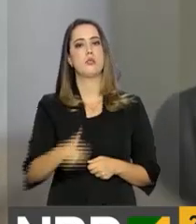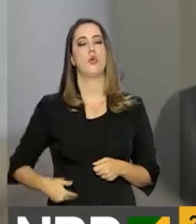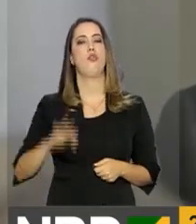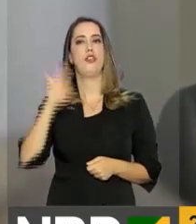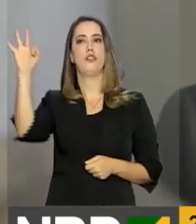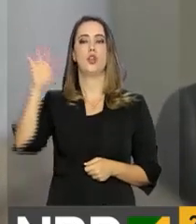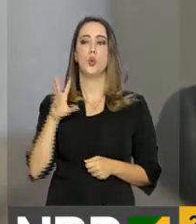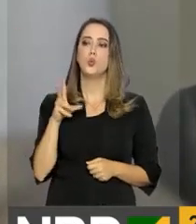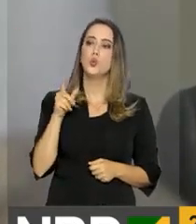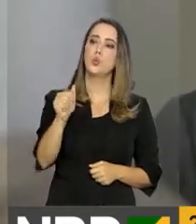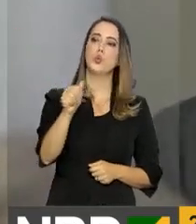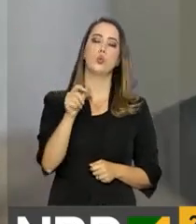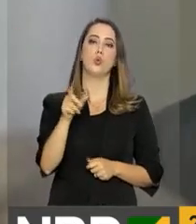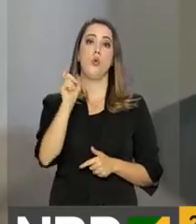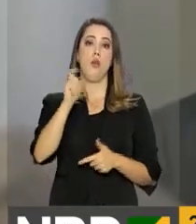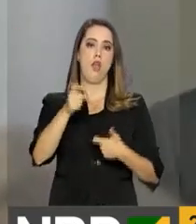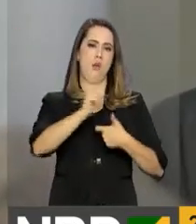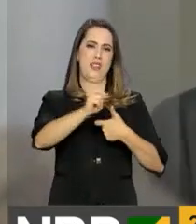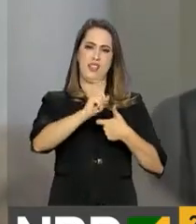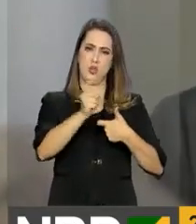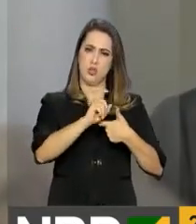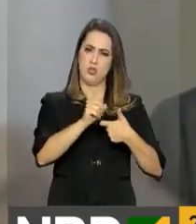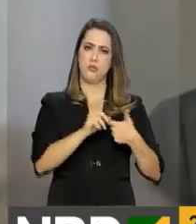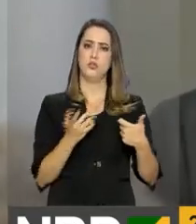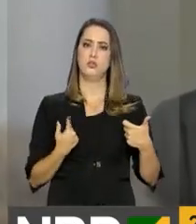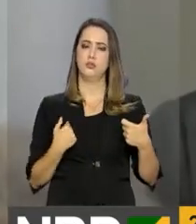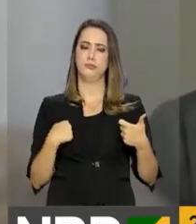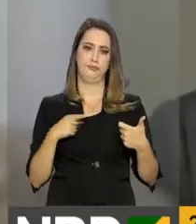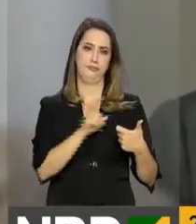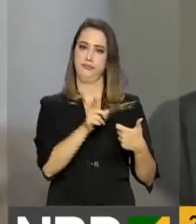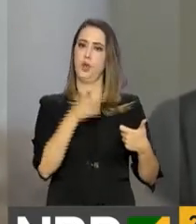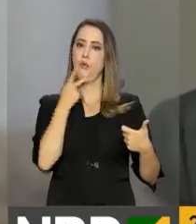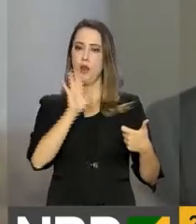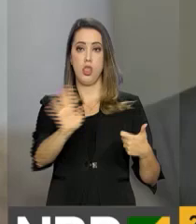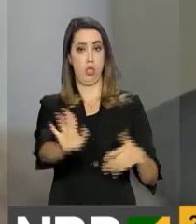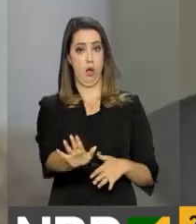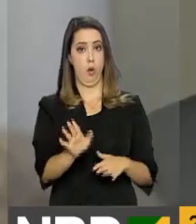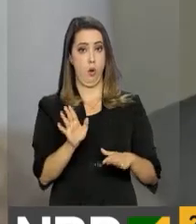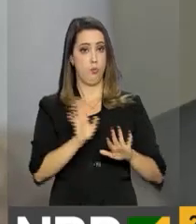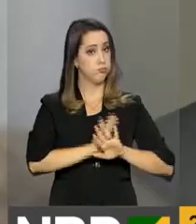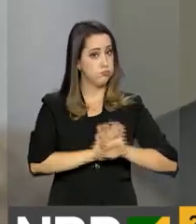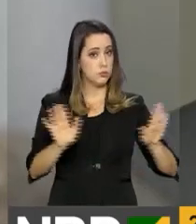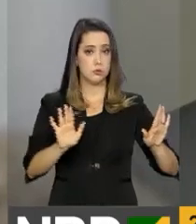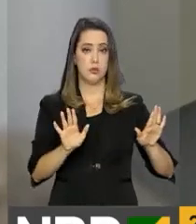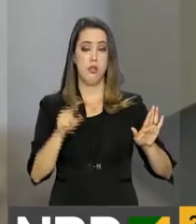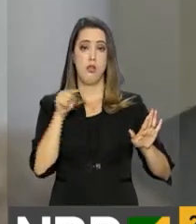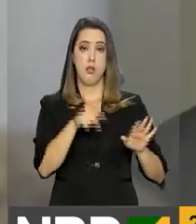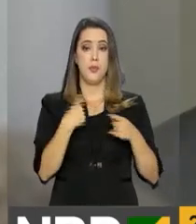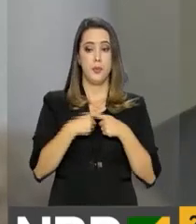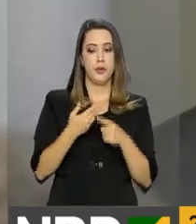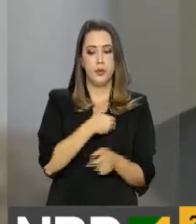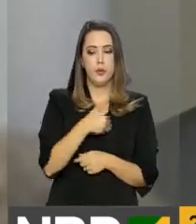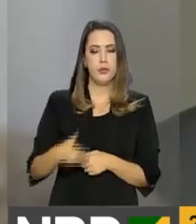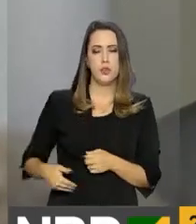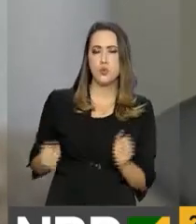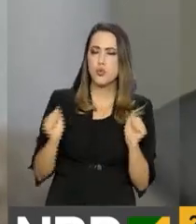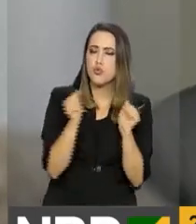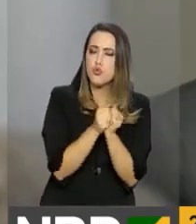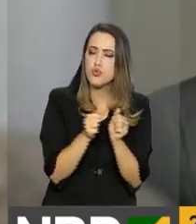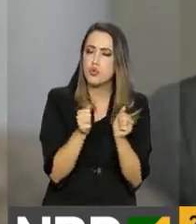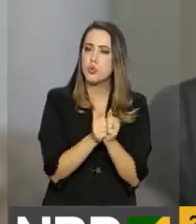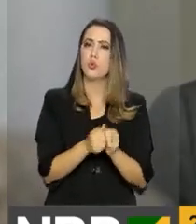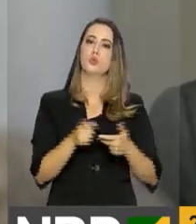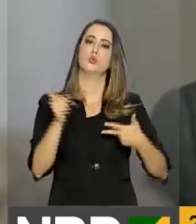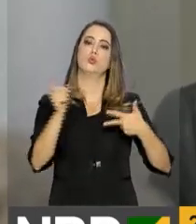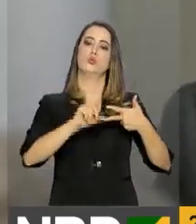pelo poder executivo. Eu quebrei essa tradição, porque eu passei a governar, por força do diálogo, com